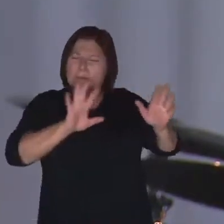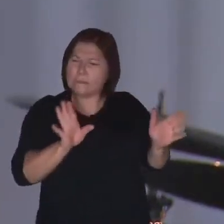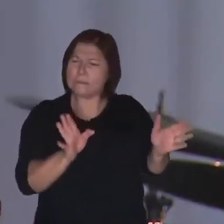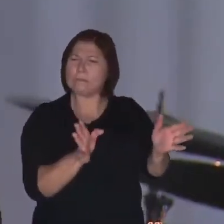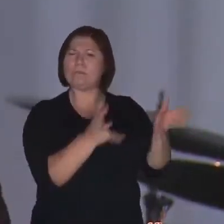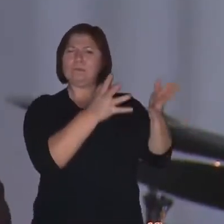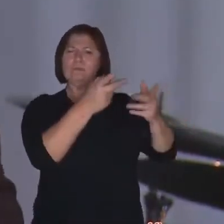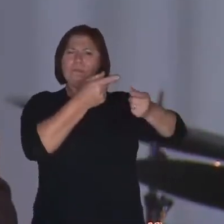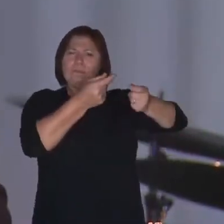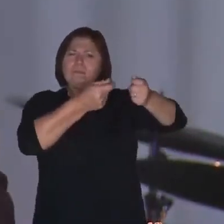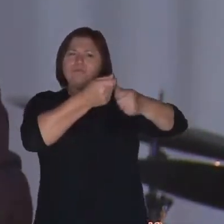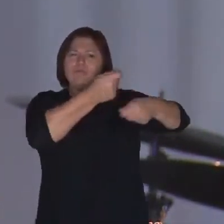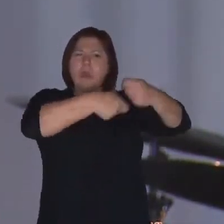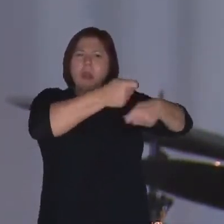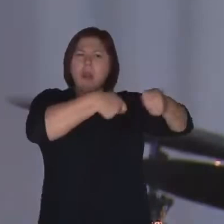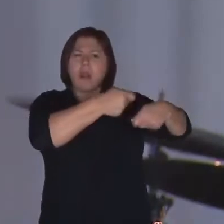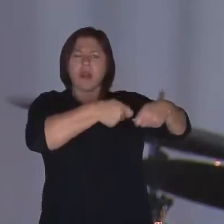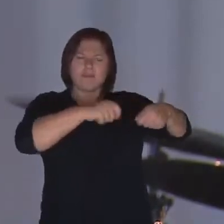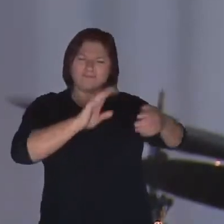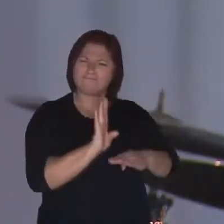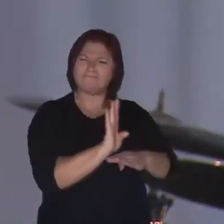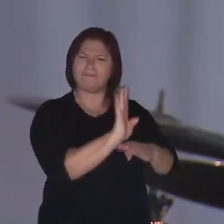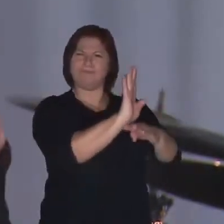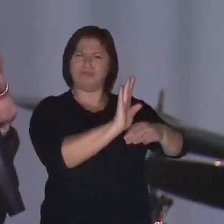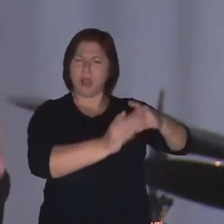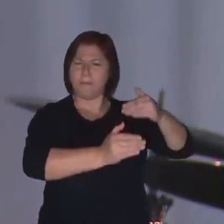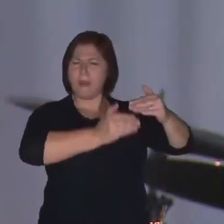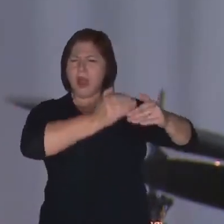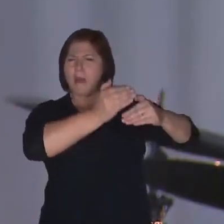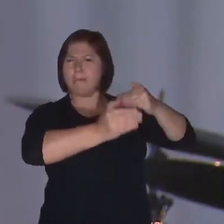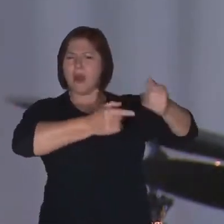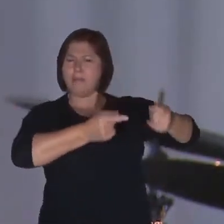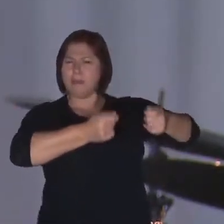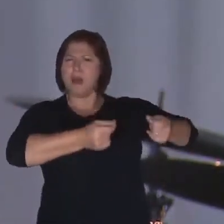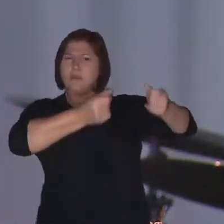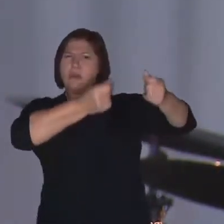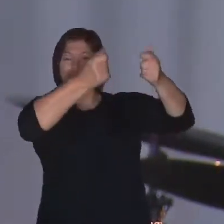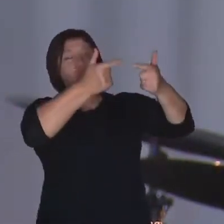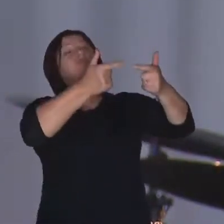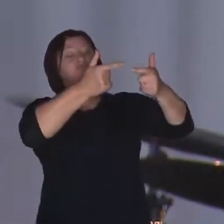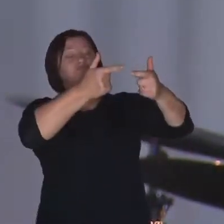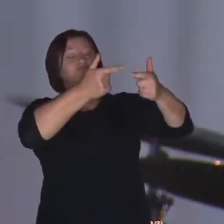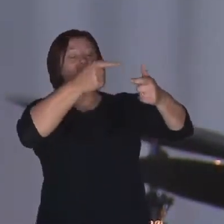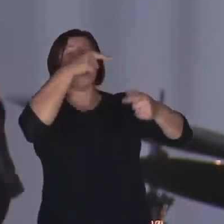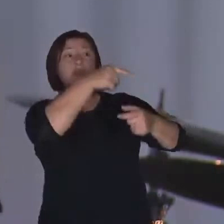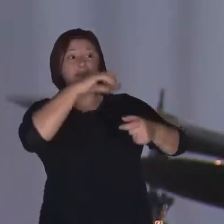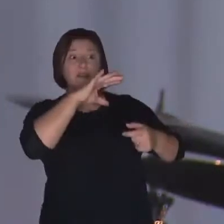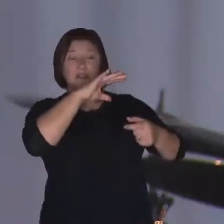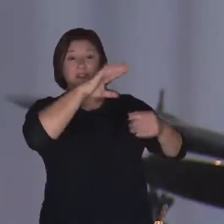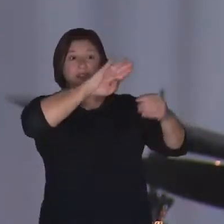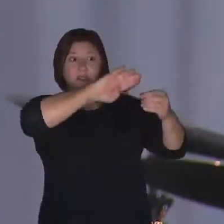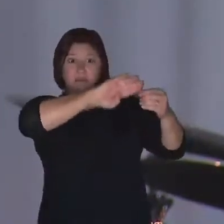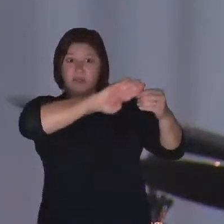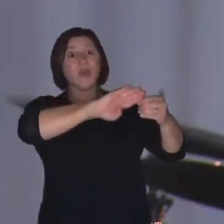deportei. Olhem isso. Busquem a prosperidade da Babilônia, da cidade para a qual os deportei. E orem ao